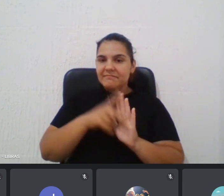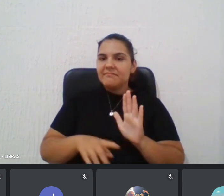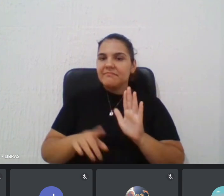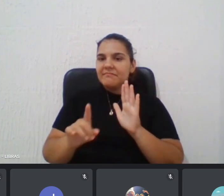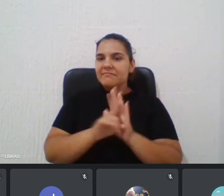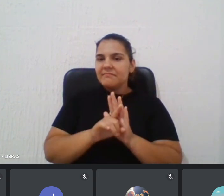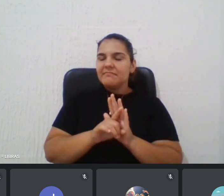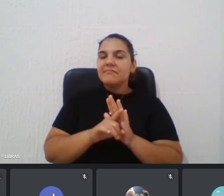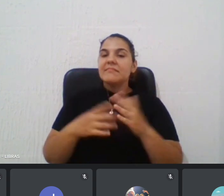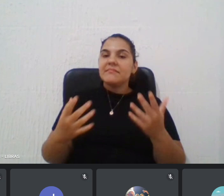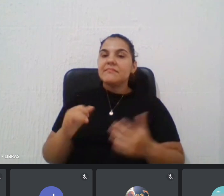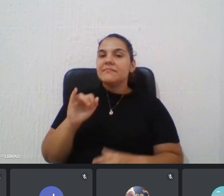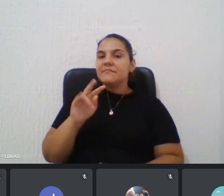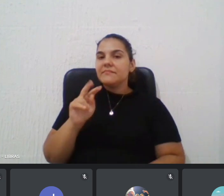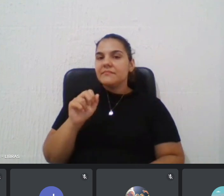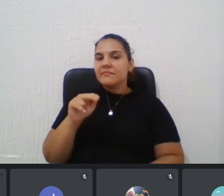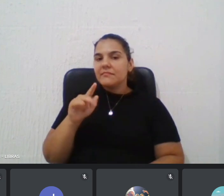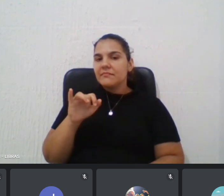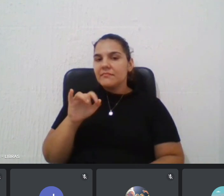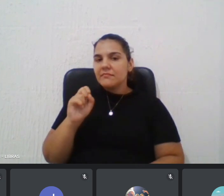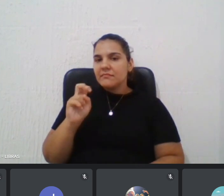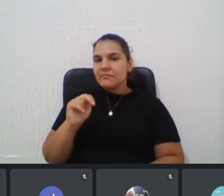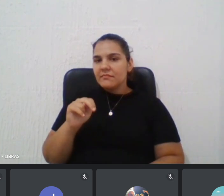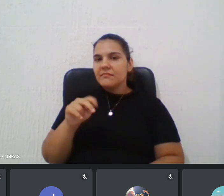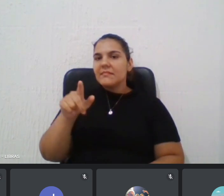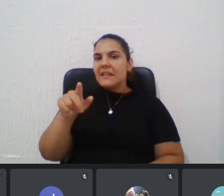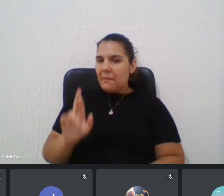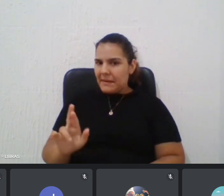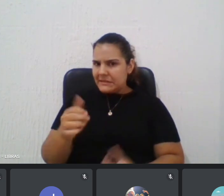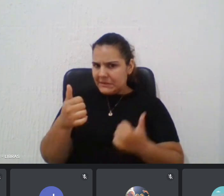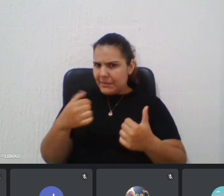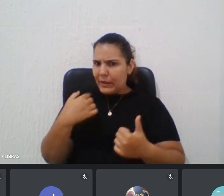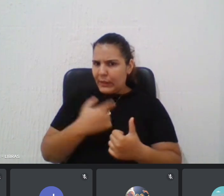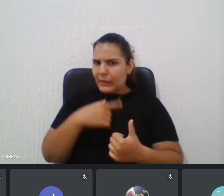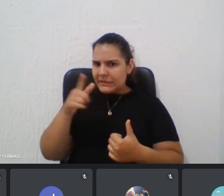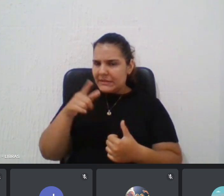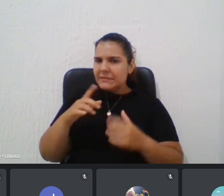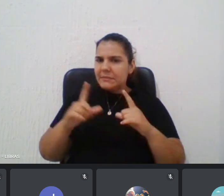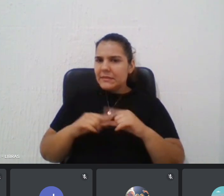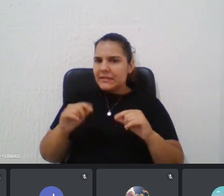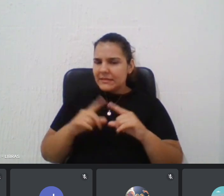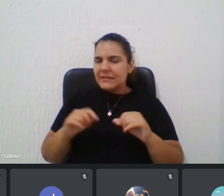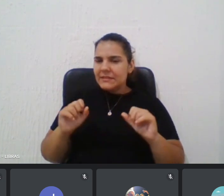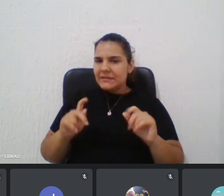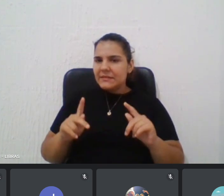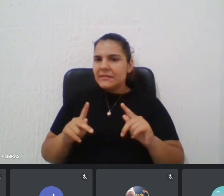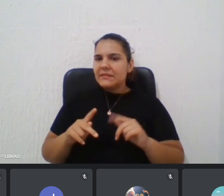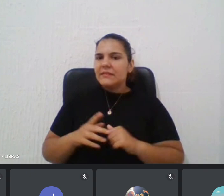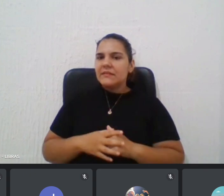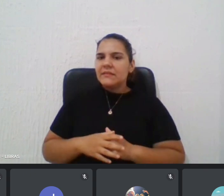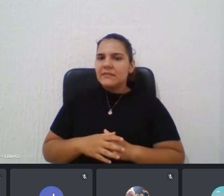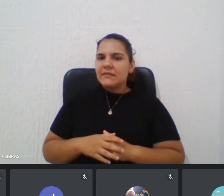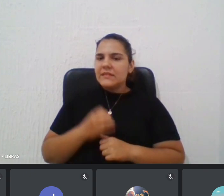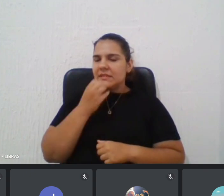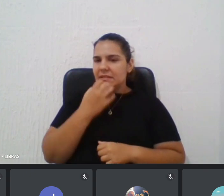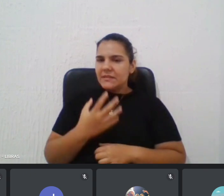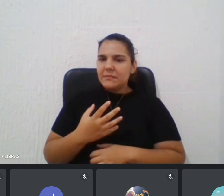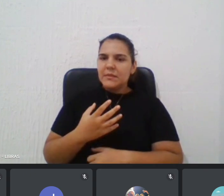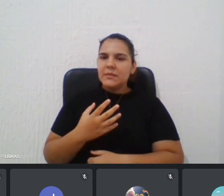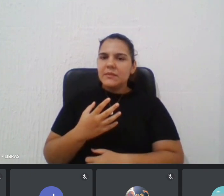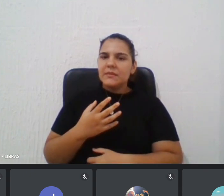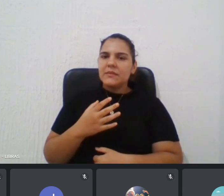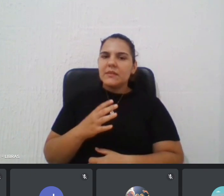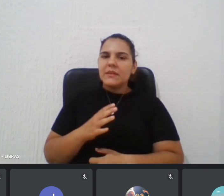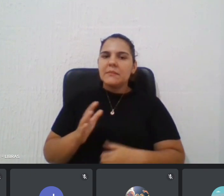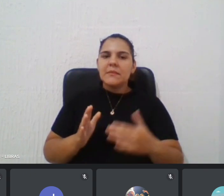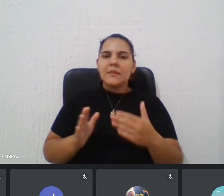Ivanilson, representa bem a gente aí em Brasília, arrase aí no evento que você está e que seja tudo bem na sua volta para casa também.